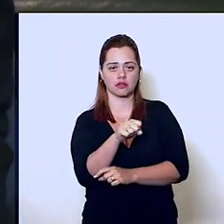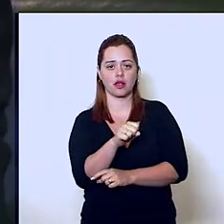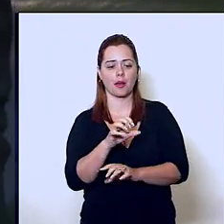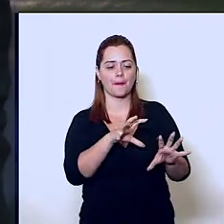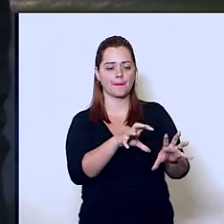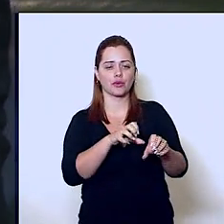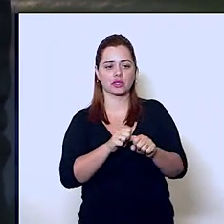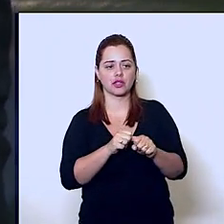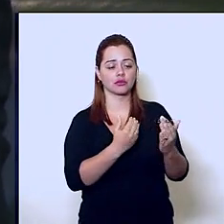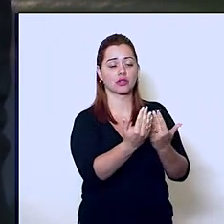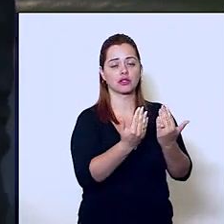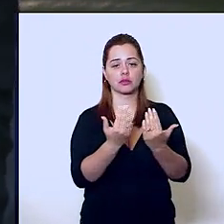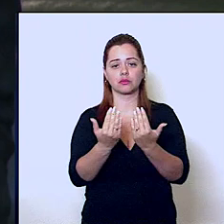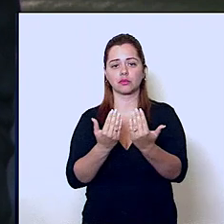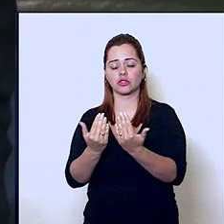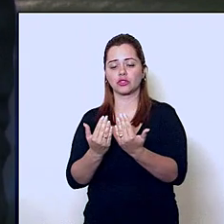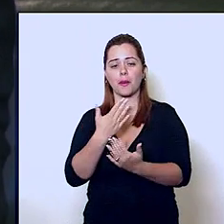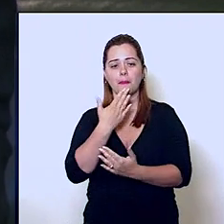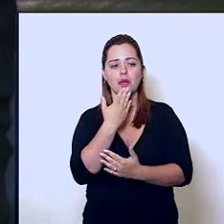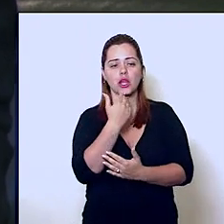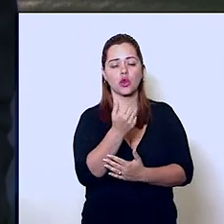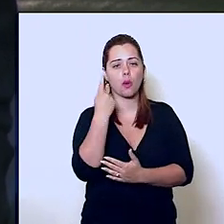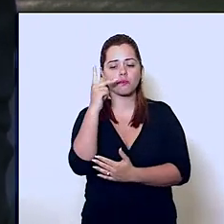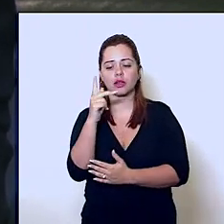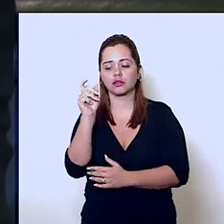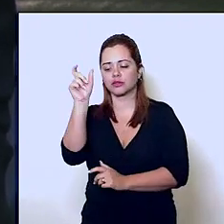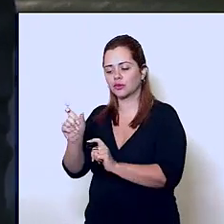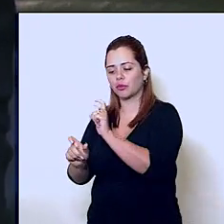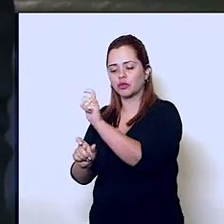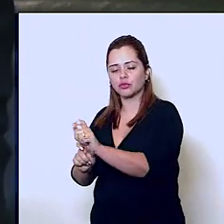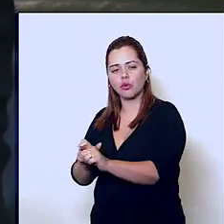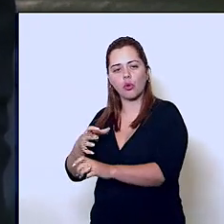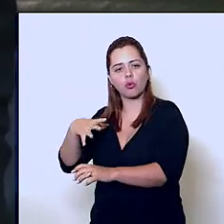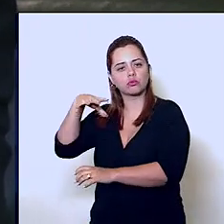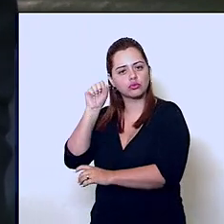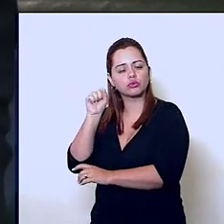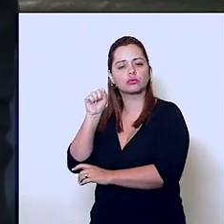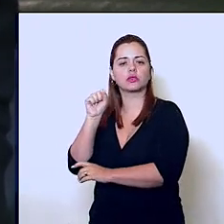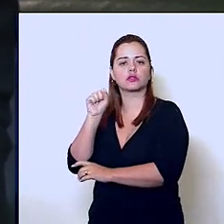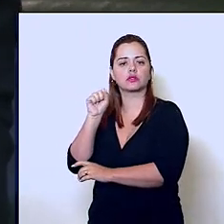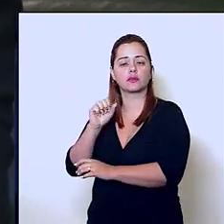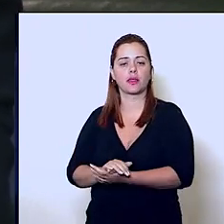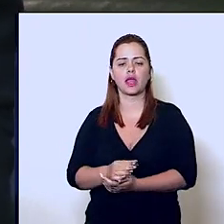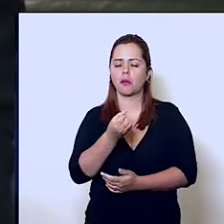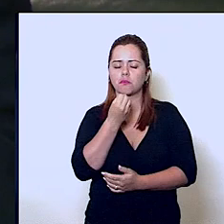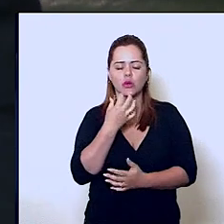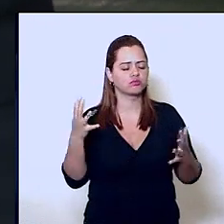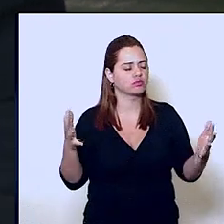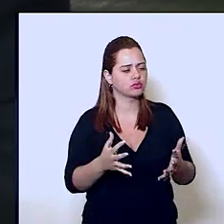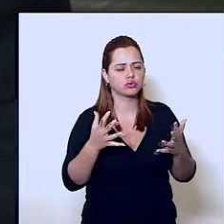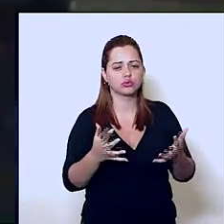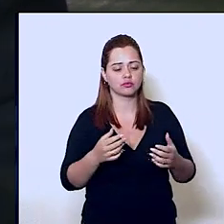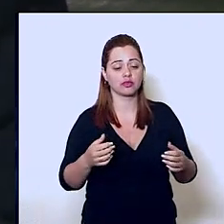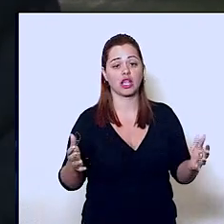maneira palatável para aquele que estava lhe ouvindo. E isso era muito enriquecedor, isso era muito estimulante, né, porque isso